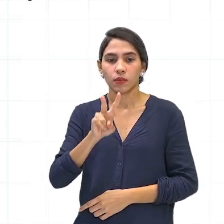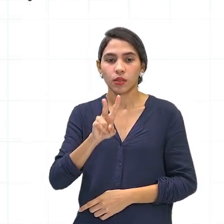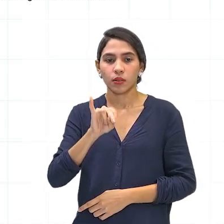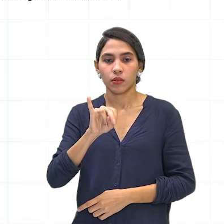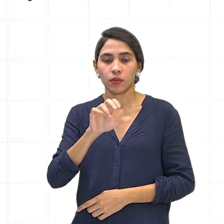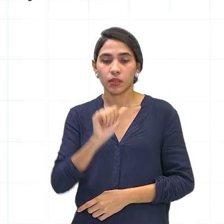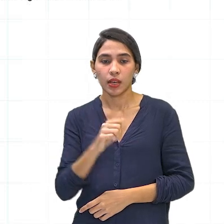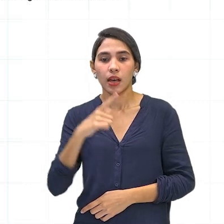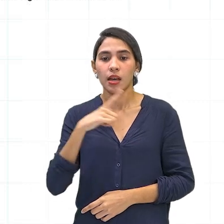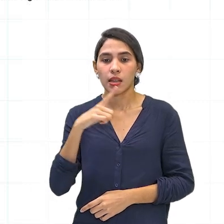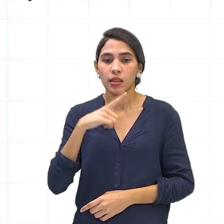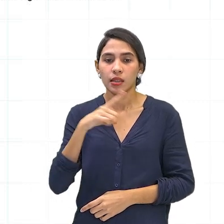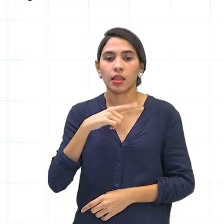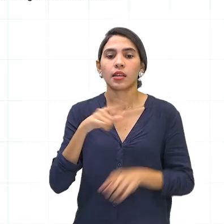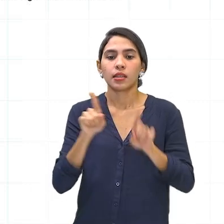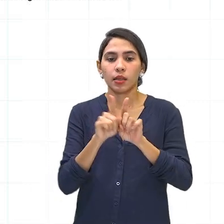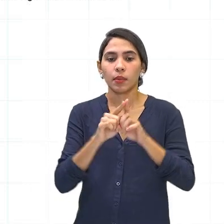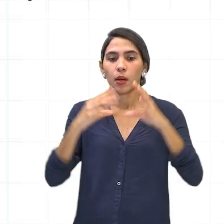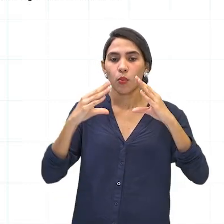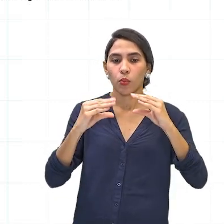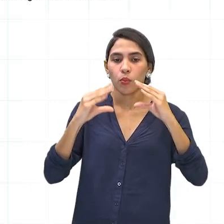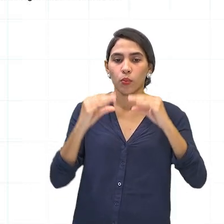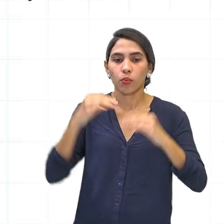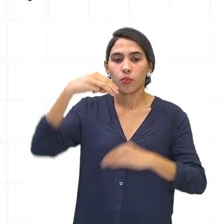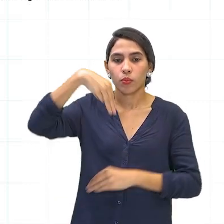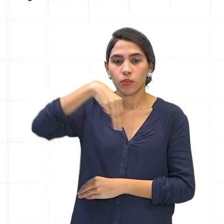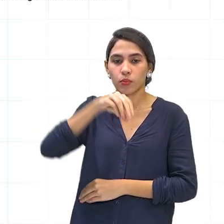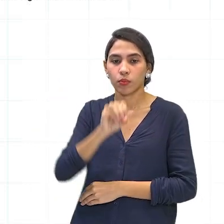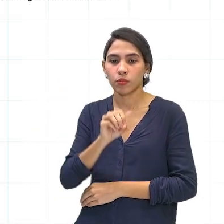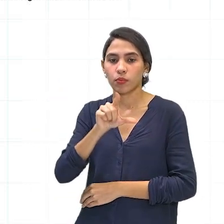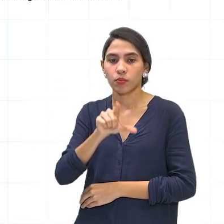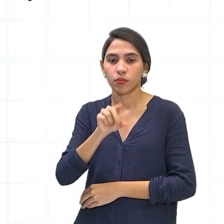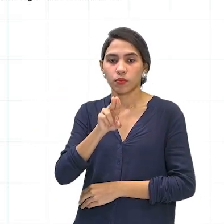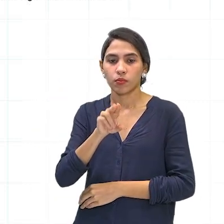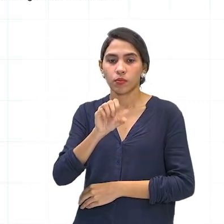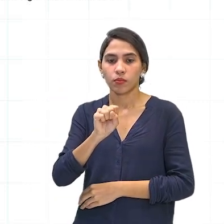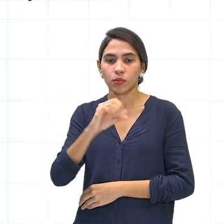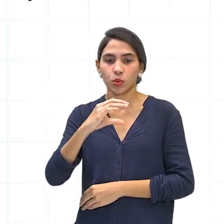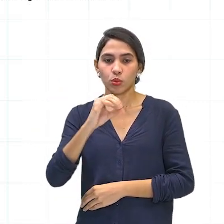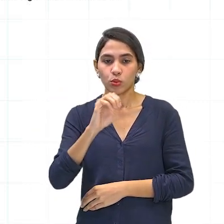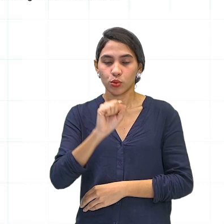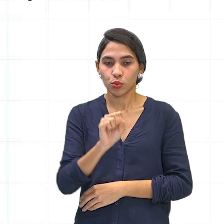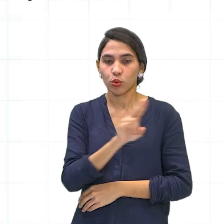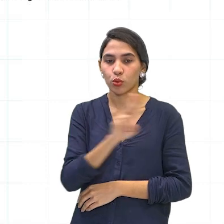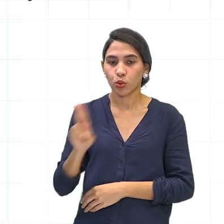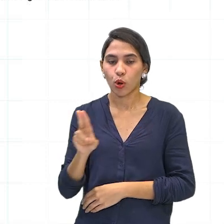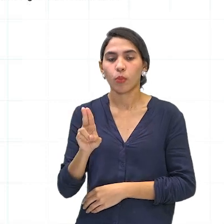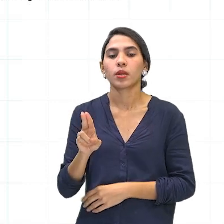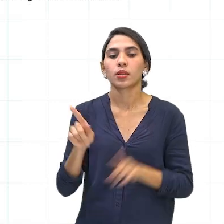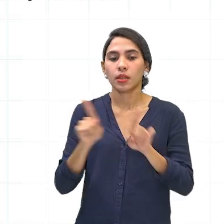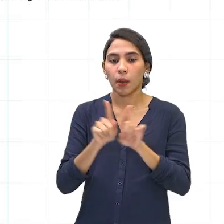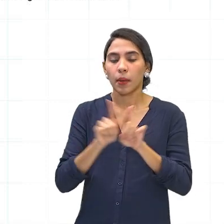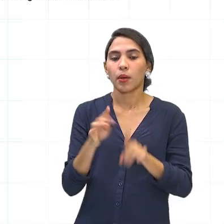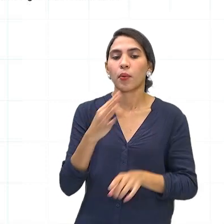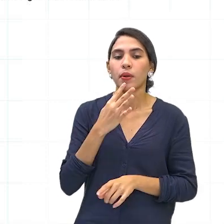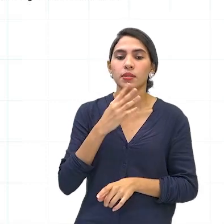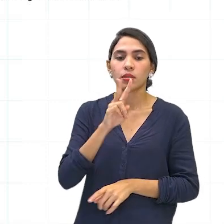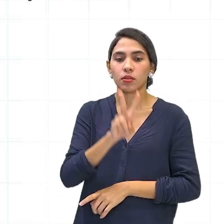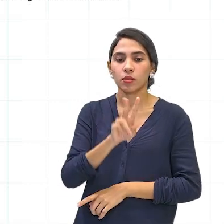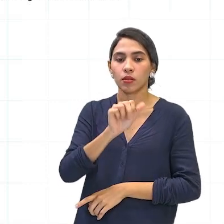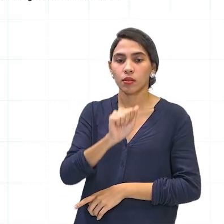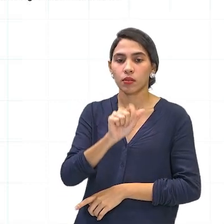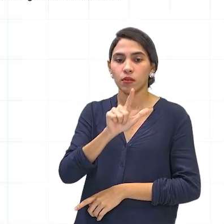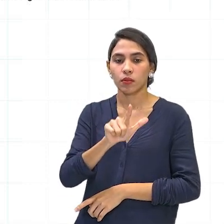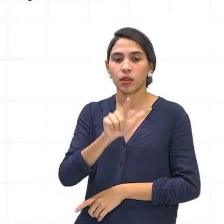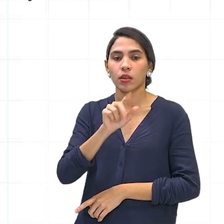conchas formadas por duas partes, né, que são chamadas de valvas, cada uma. Então, como a gente está vendo ali, essa classe é chamada